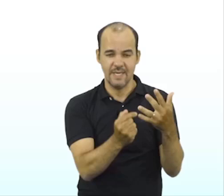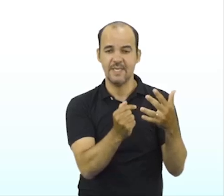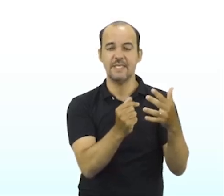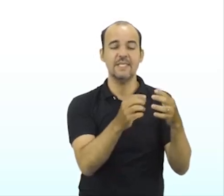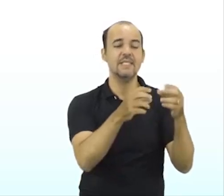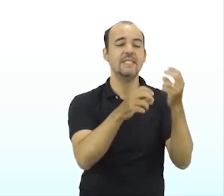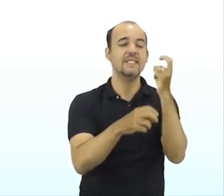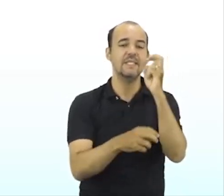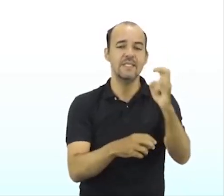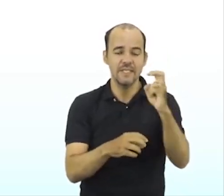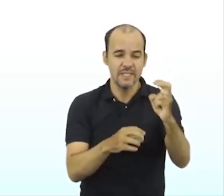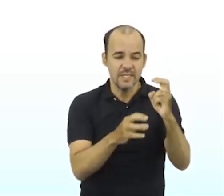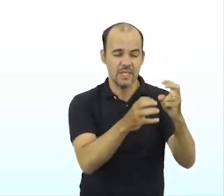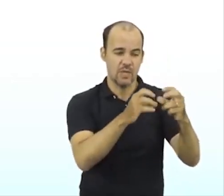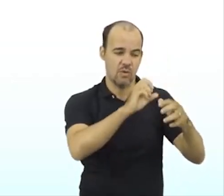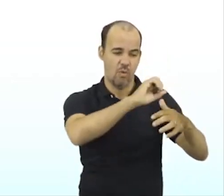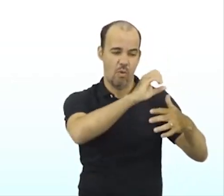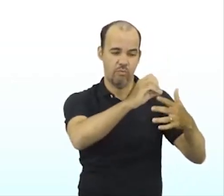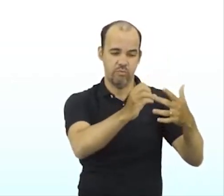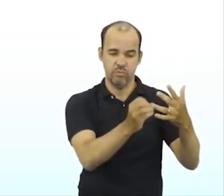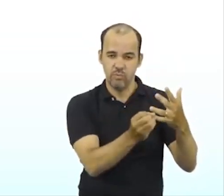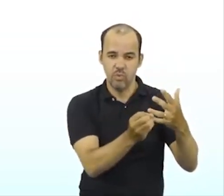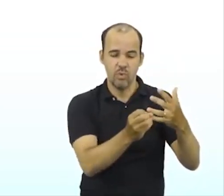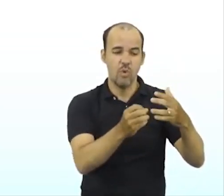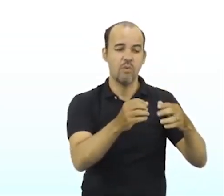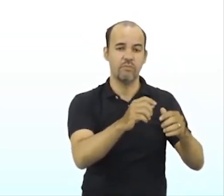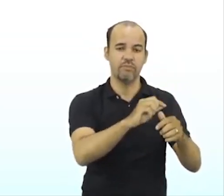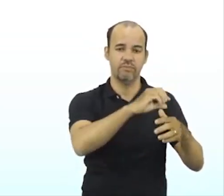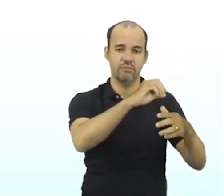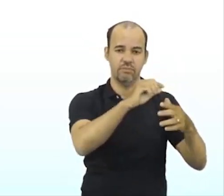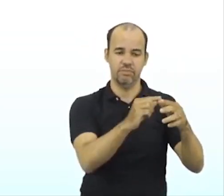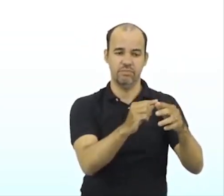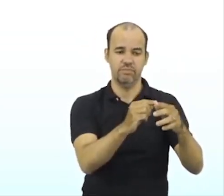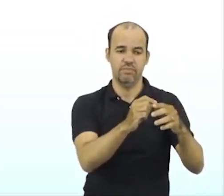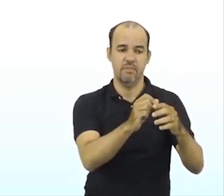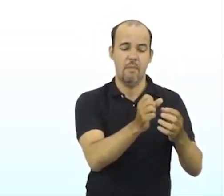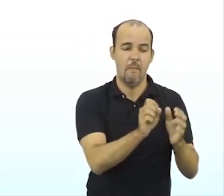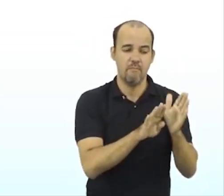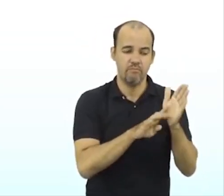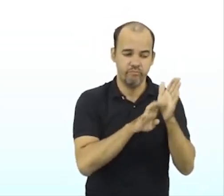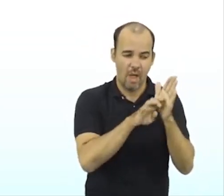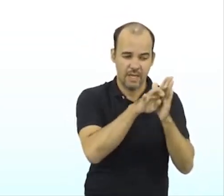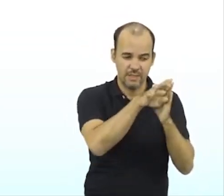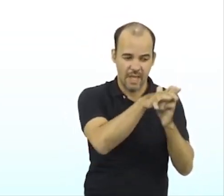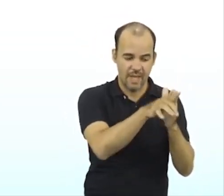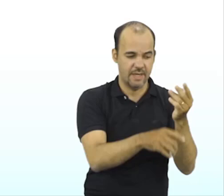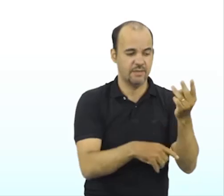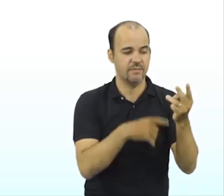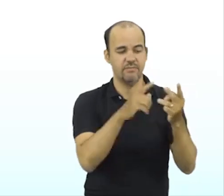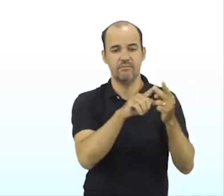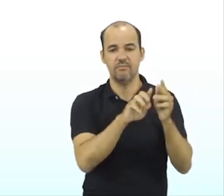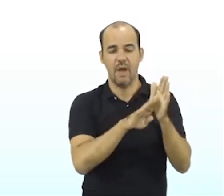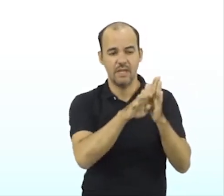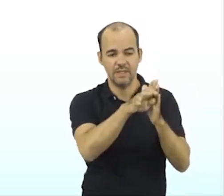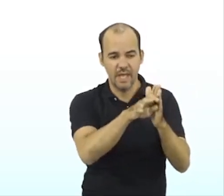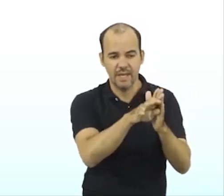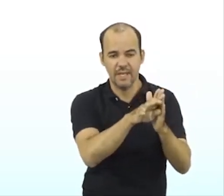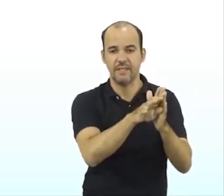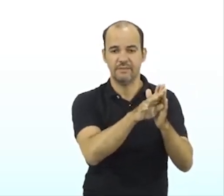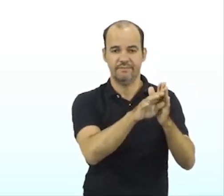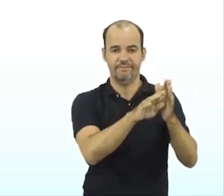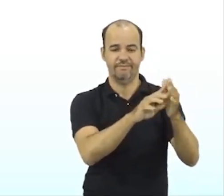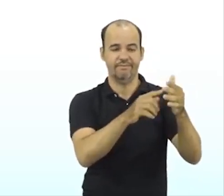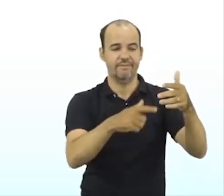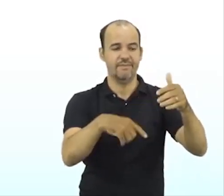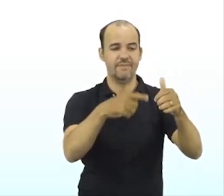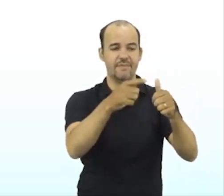antiga. Quem são os seres vivos do reino Monera? As arqueobactérias, as bactérias e as